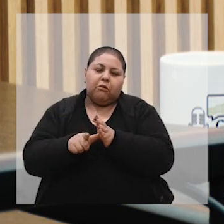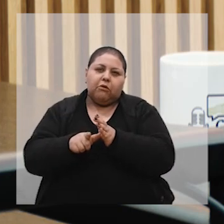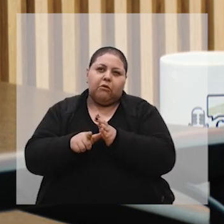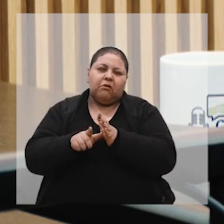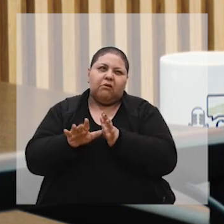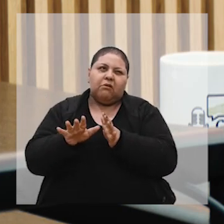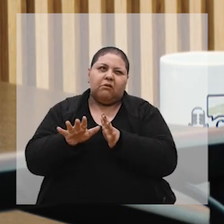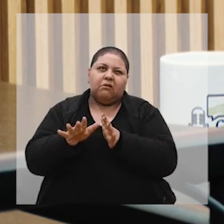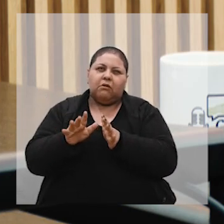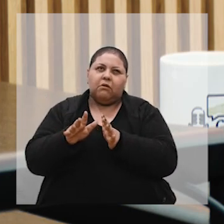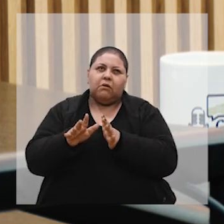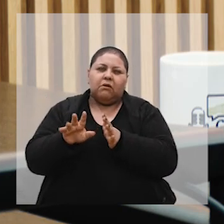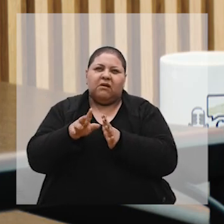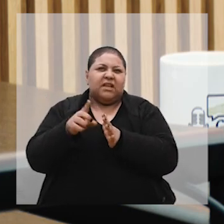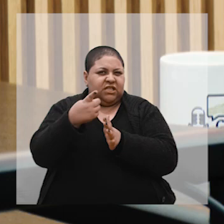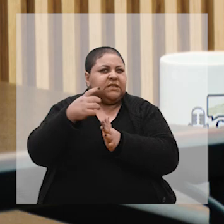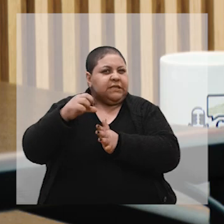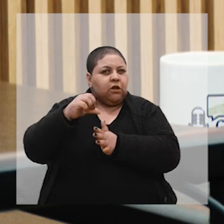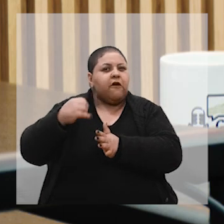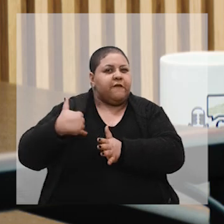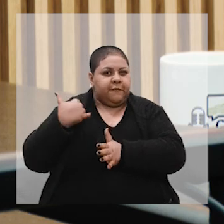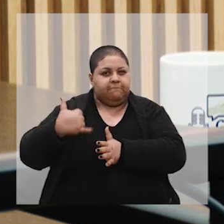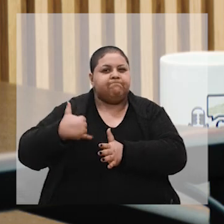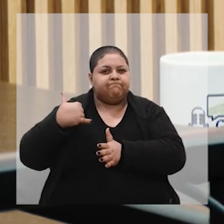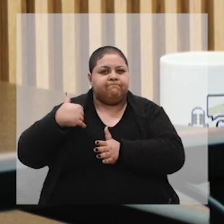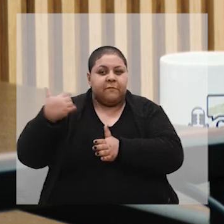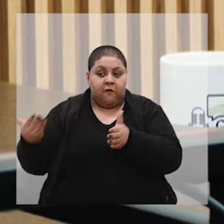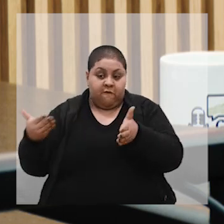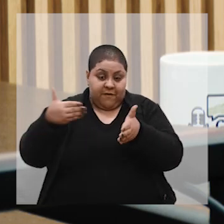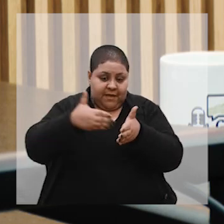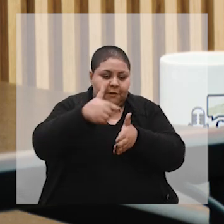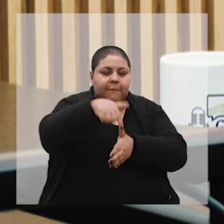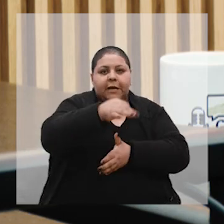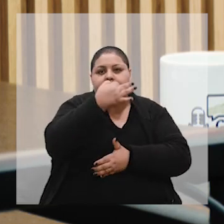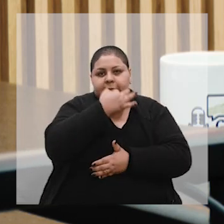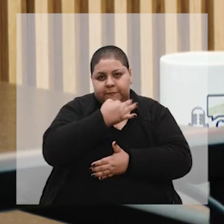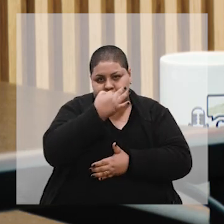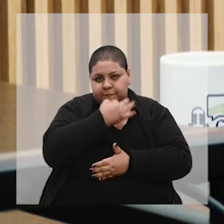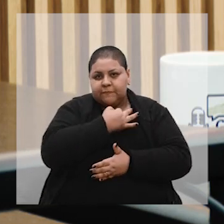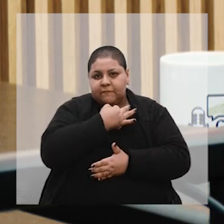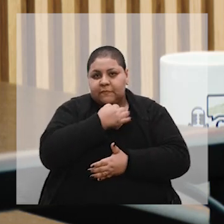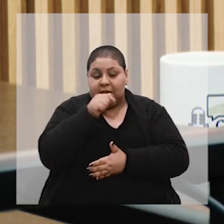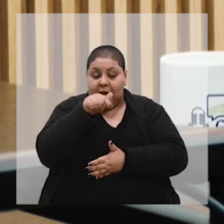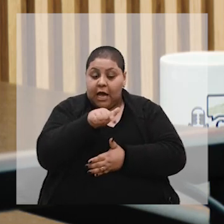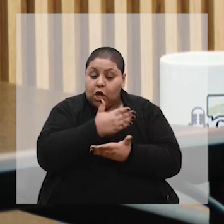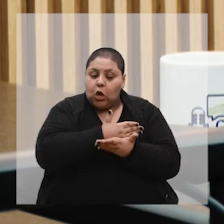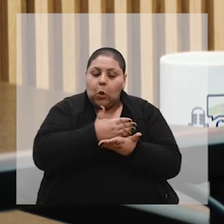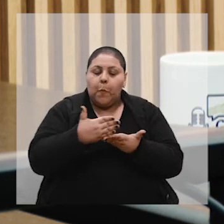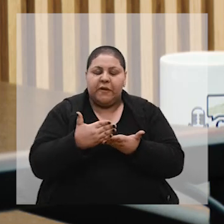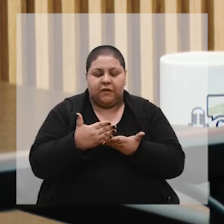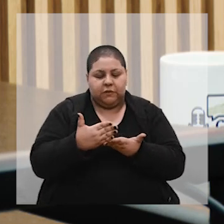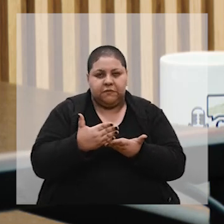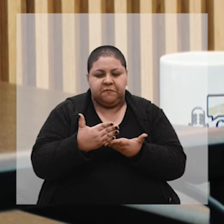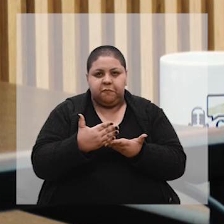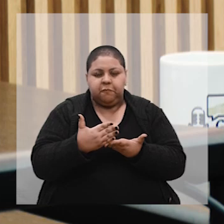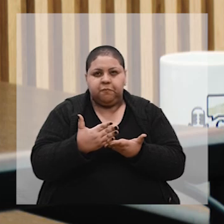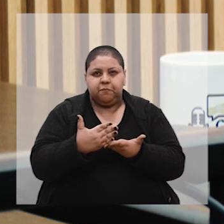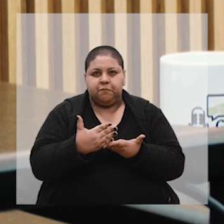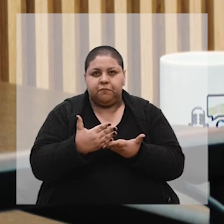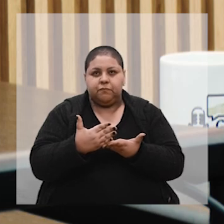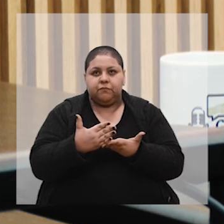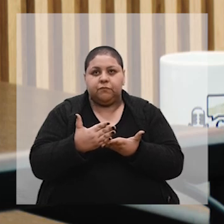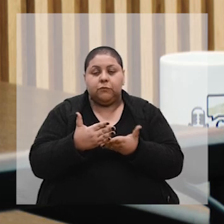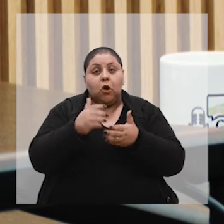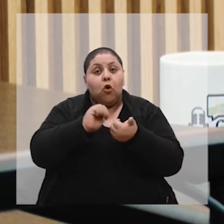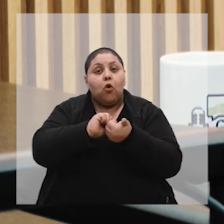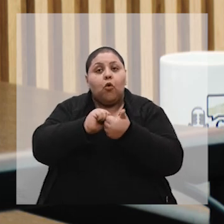ali, nos meus 19 anos, vim para Caxias do Sul. E ali que começou mesmo